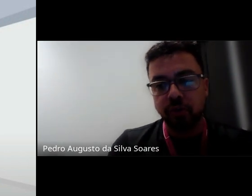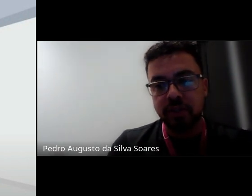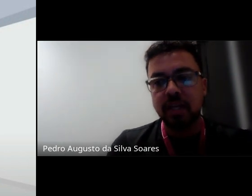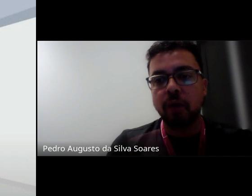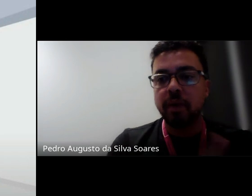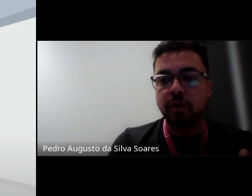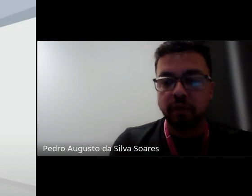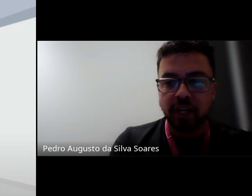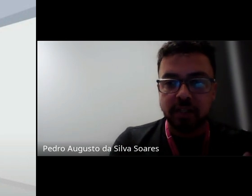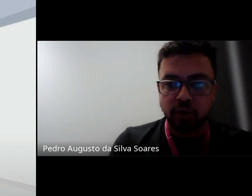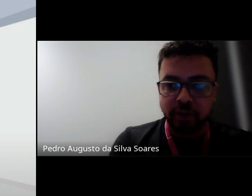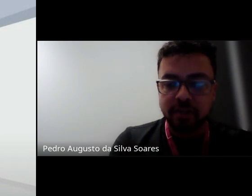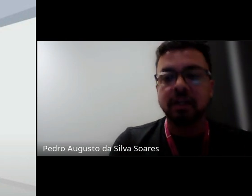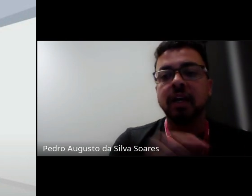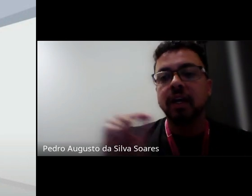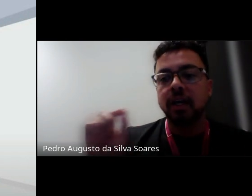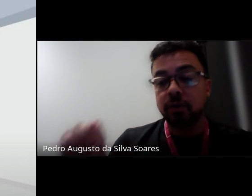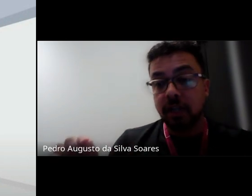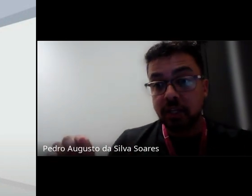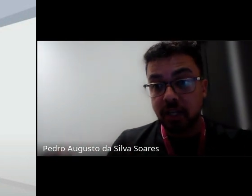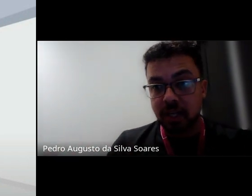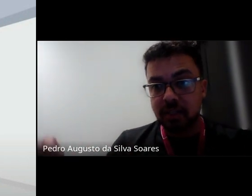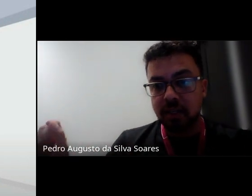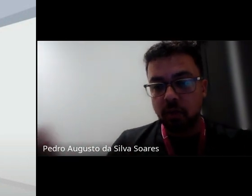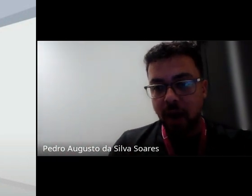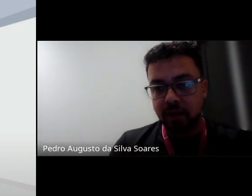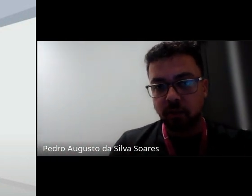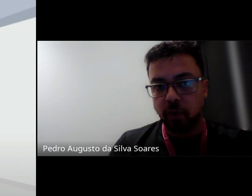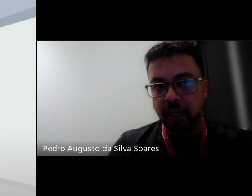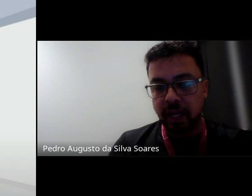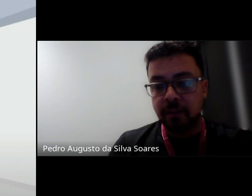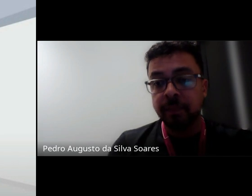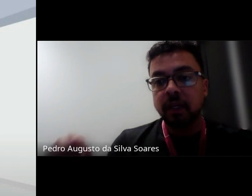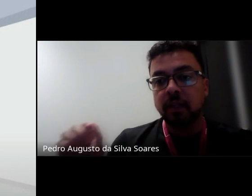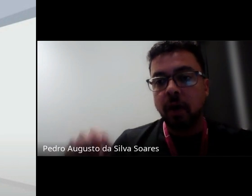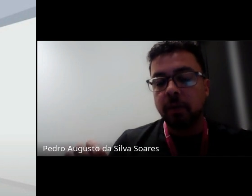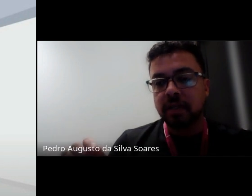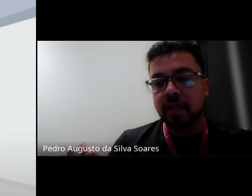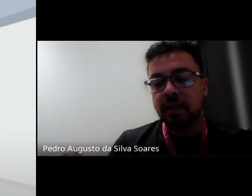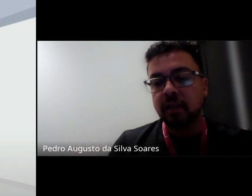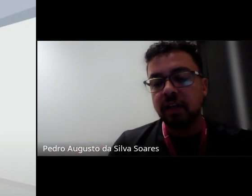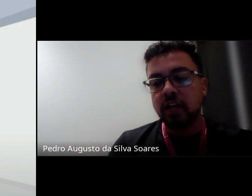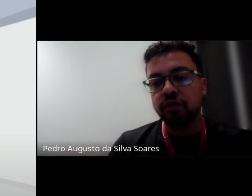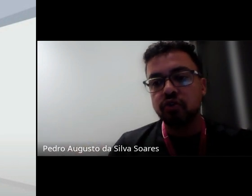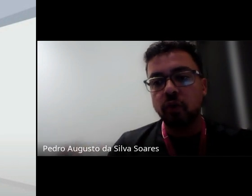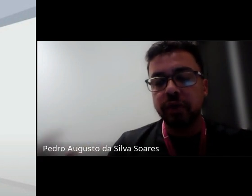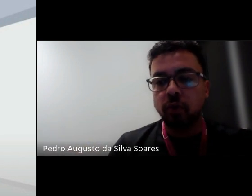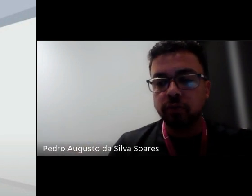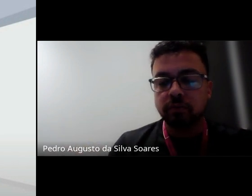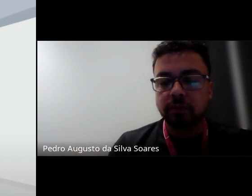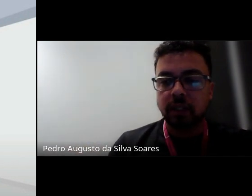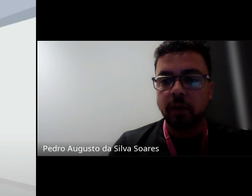1 e 2, e a webconferência 2, que é a unidade 3 e 4, ok? Então, a aula passada, na verdade, foi só